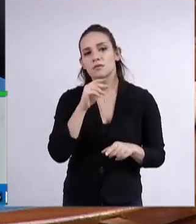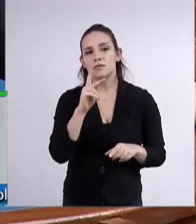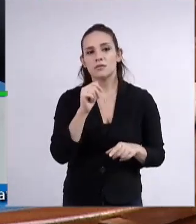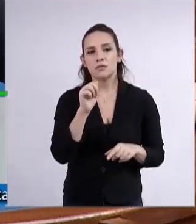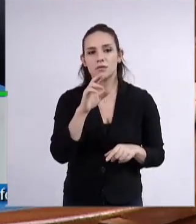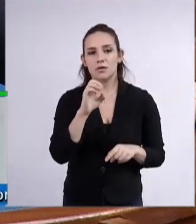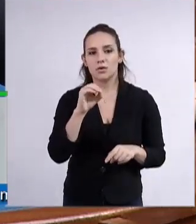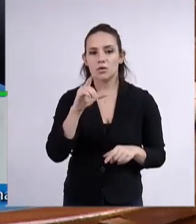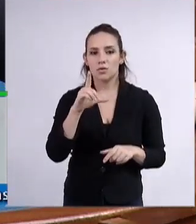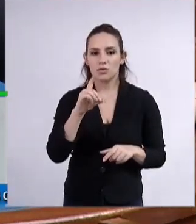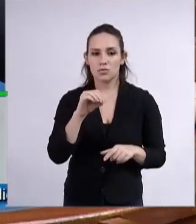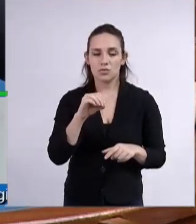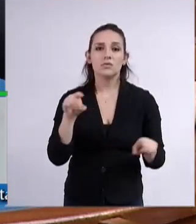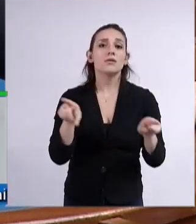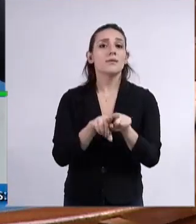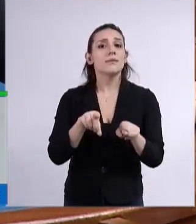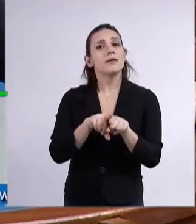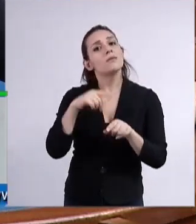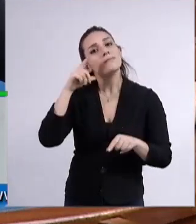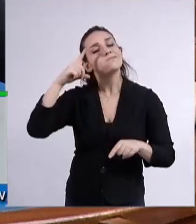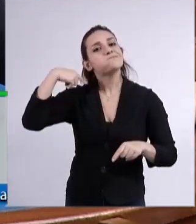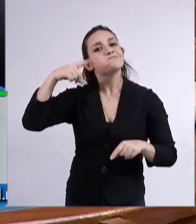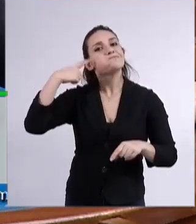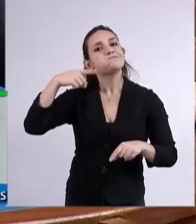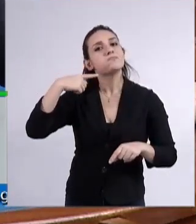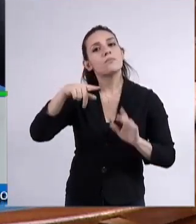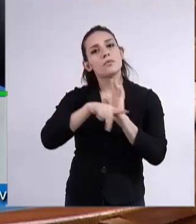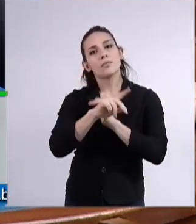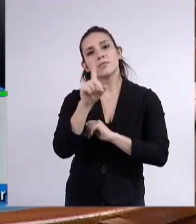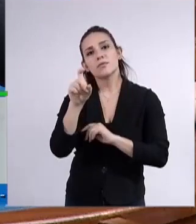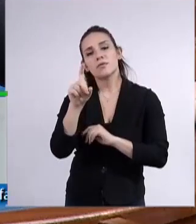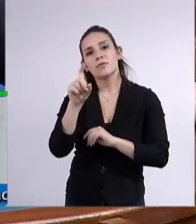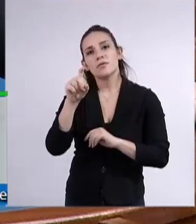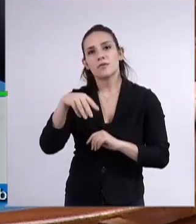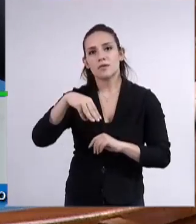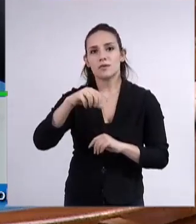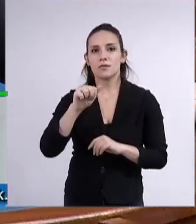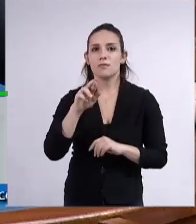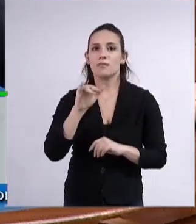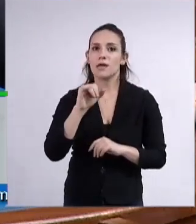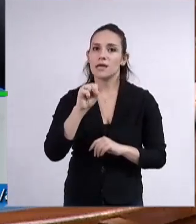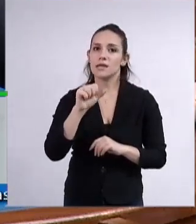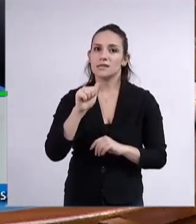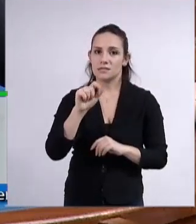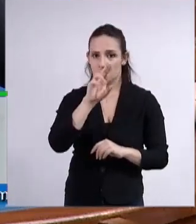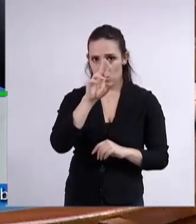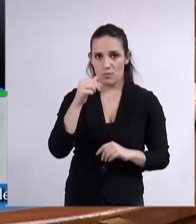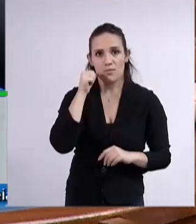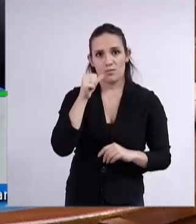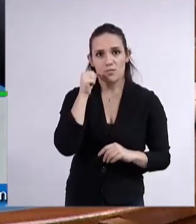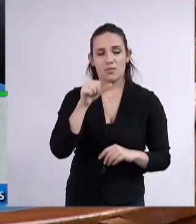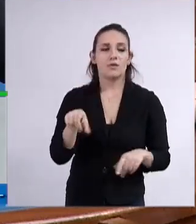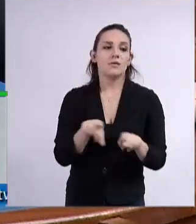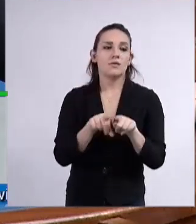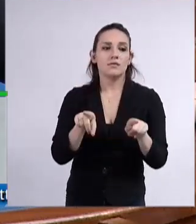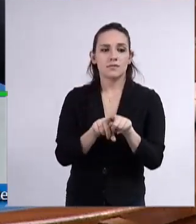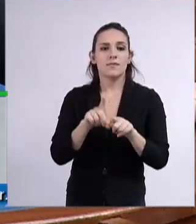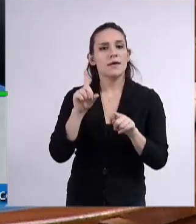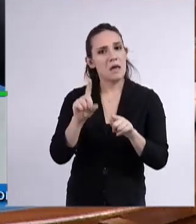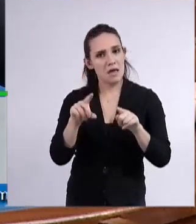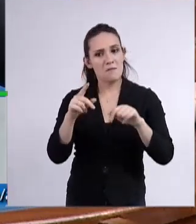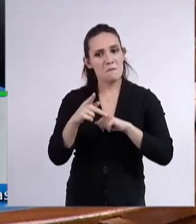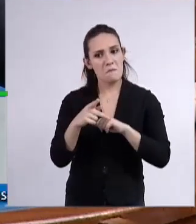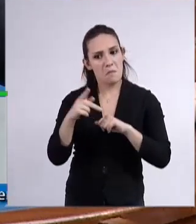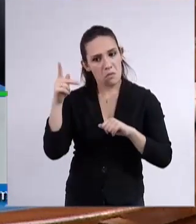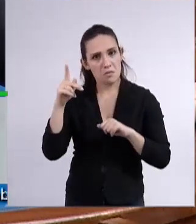da Defensora Pública de Dourados, a quem representou a Defensoria, a doutora Marisa Fátima Gonçalves, também um